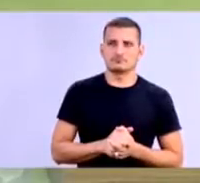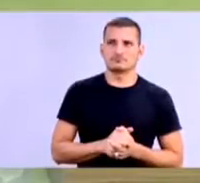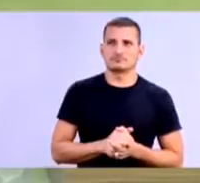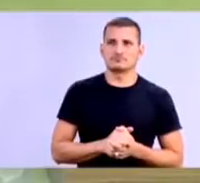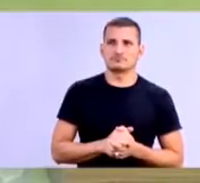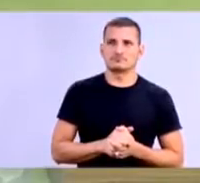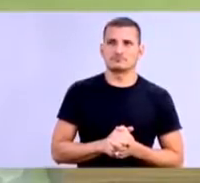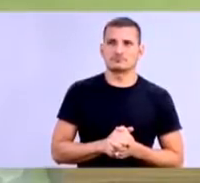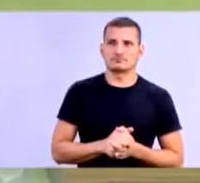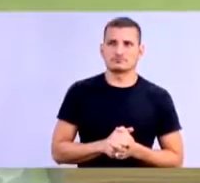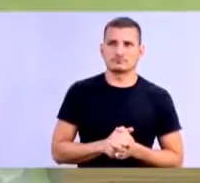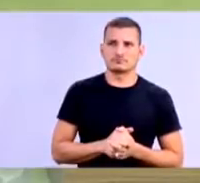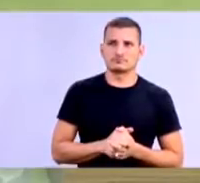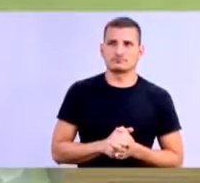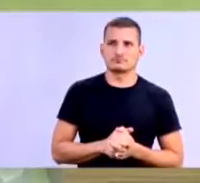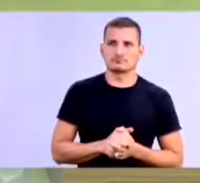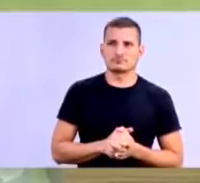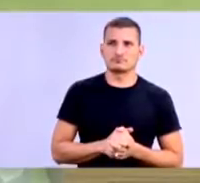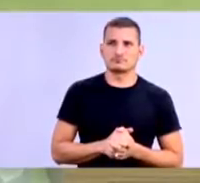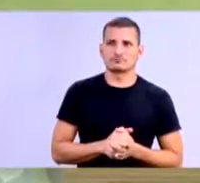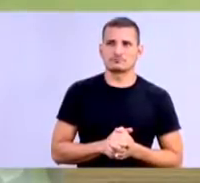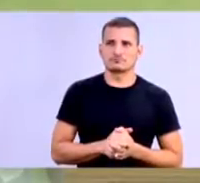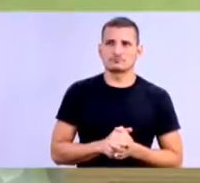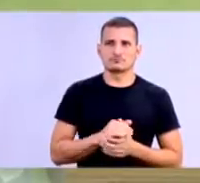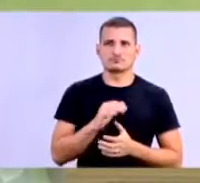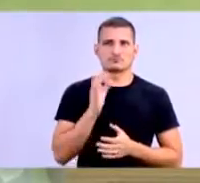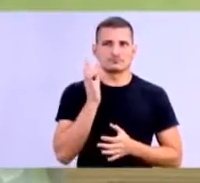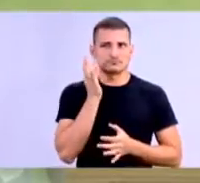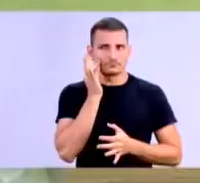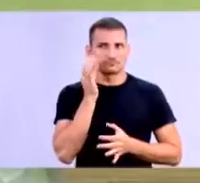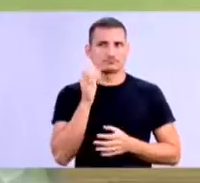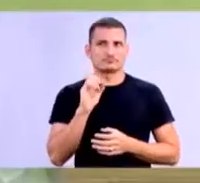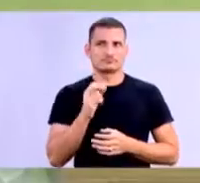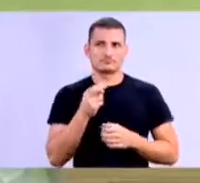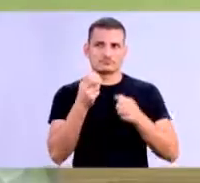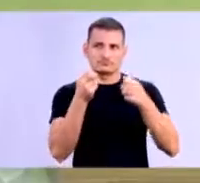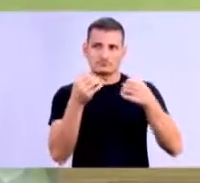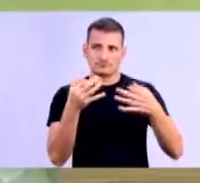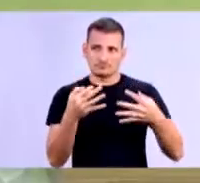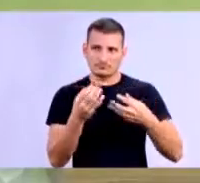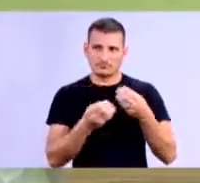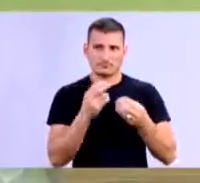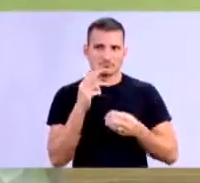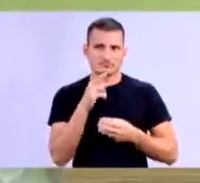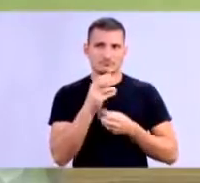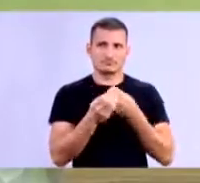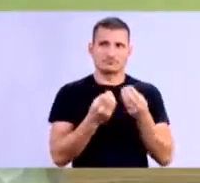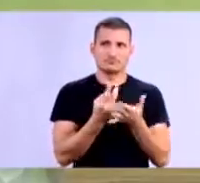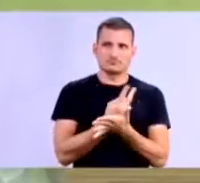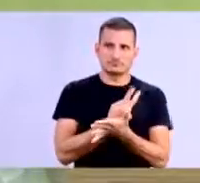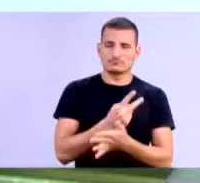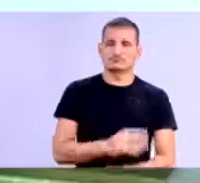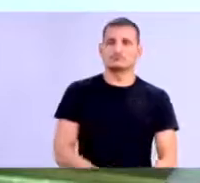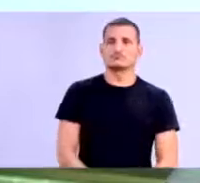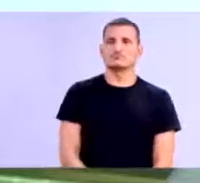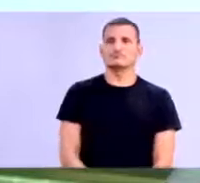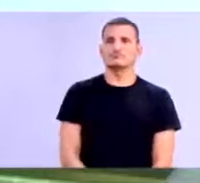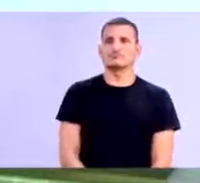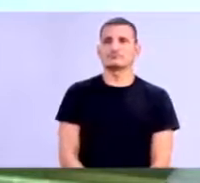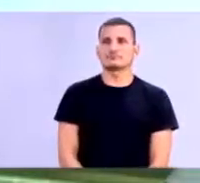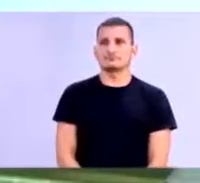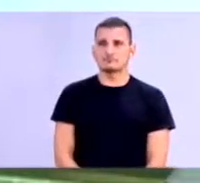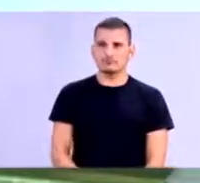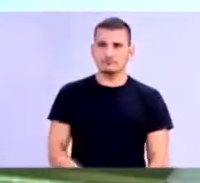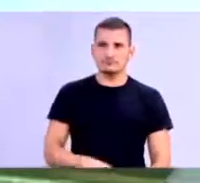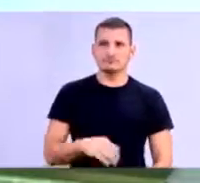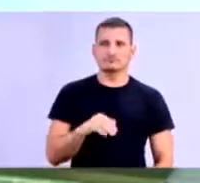momentinho. Presenciar ou contar algo como se vê e quando... aconteceu. A resposta para B. A resposta para a letra